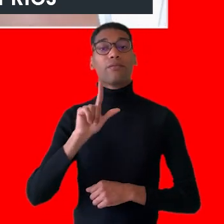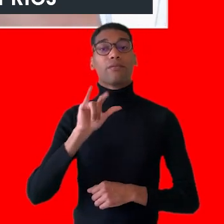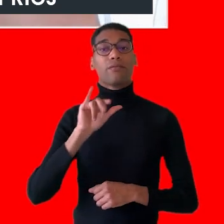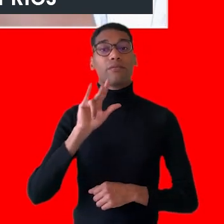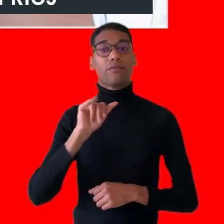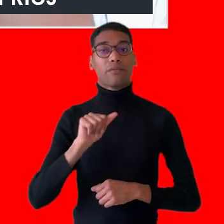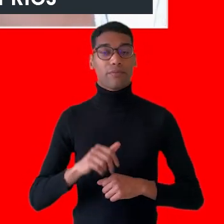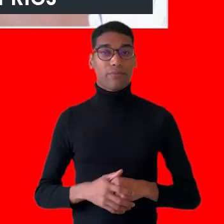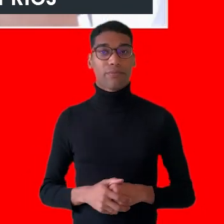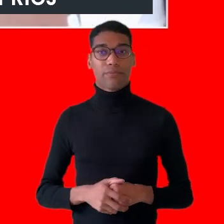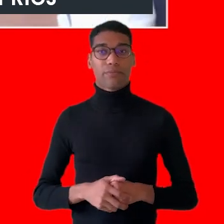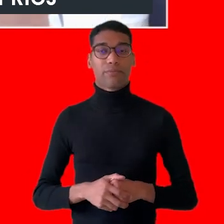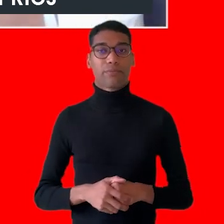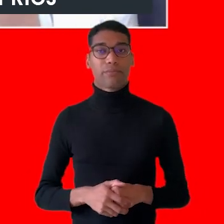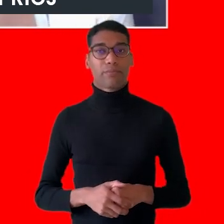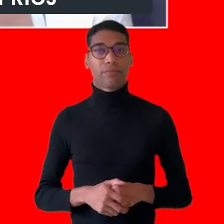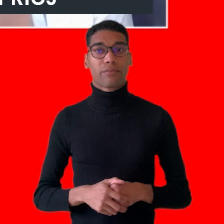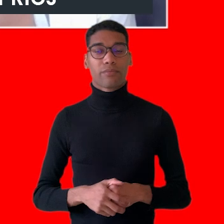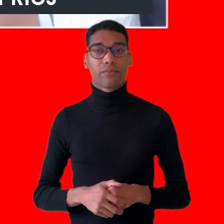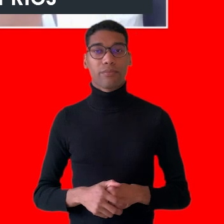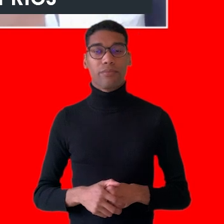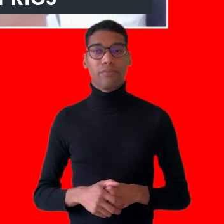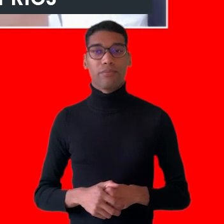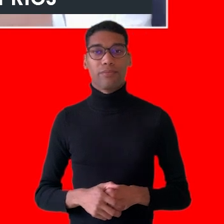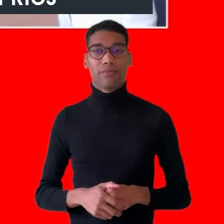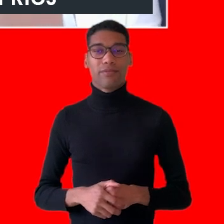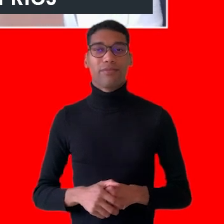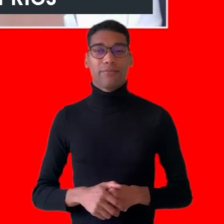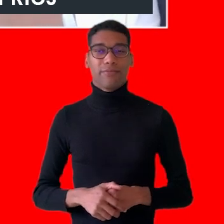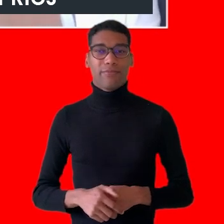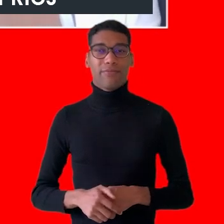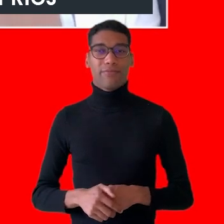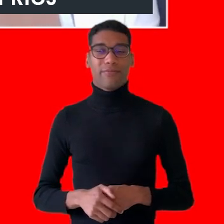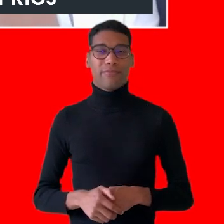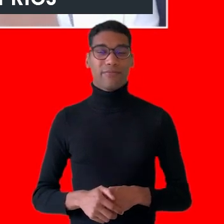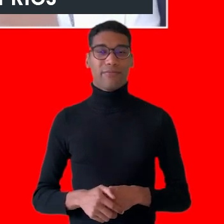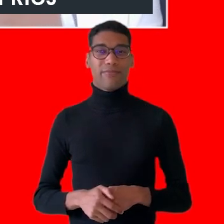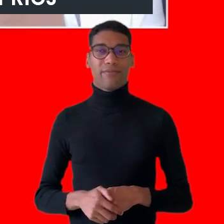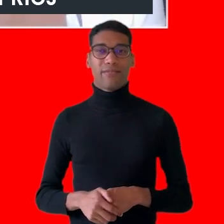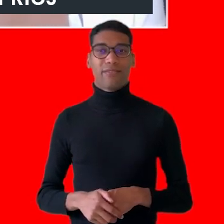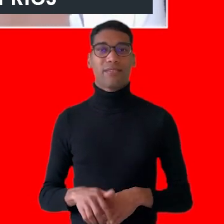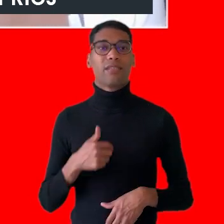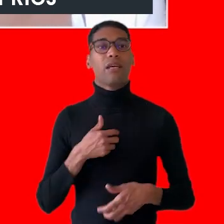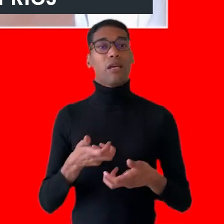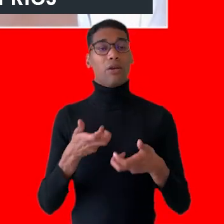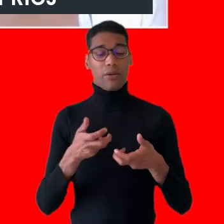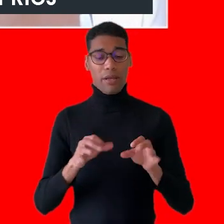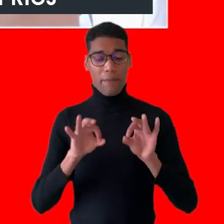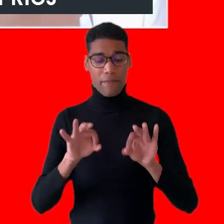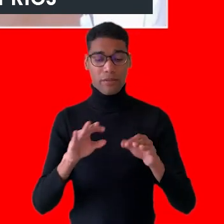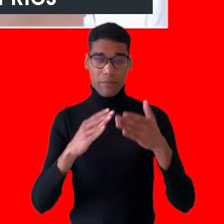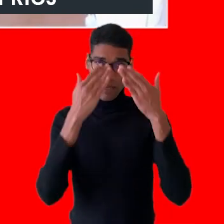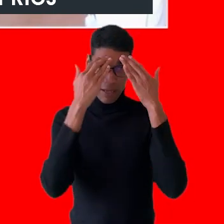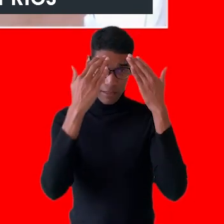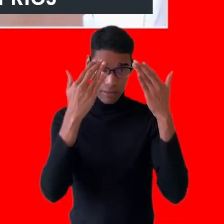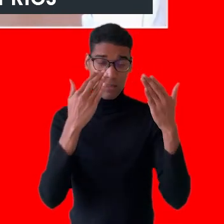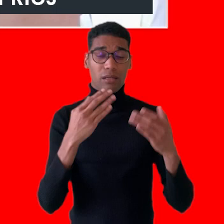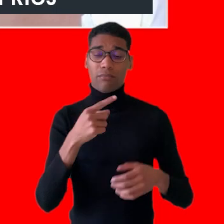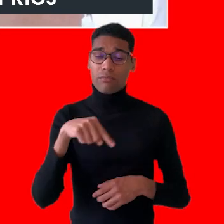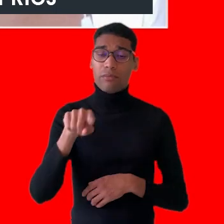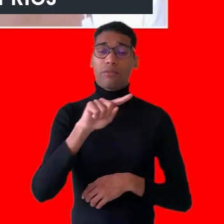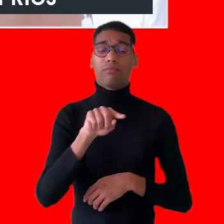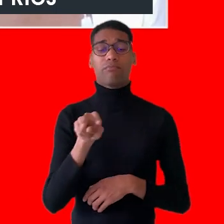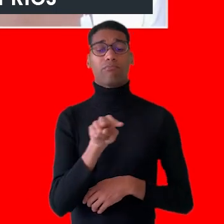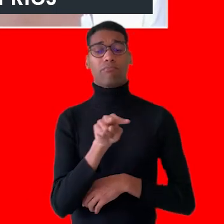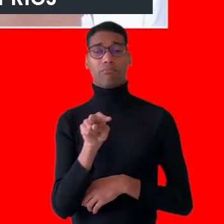Flavinha. Bem, eu queria claro, querida. Eu queria muito agradecer a você,